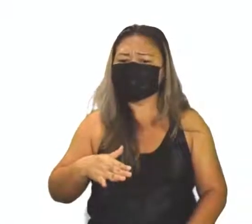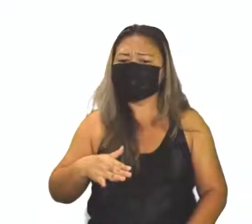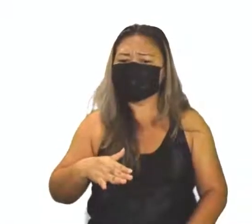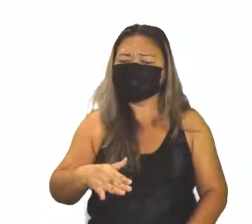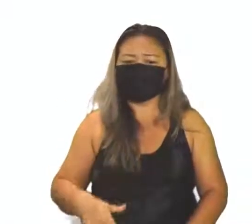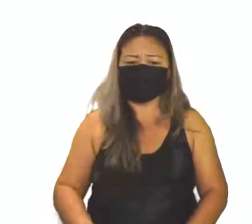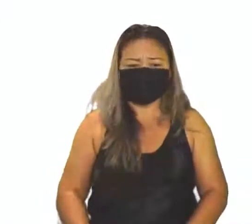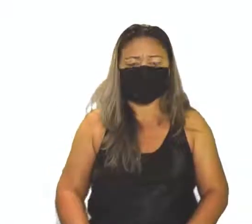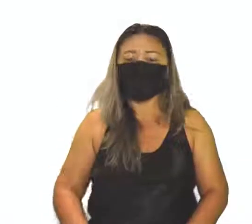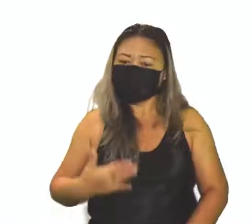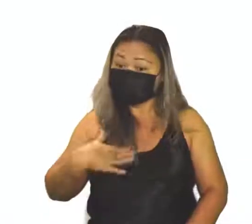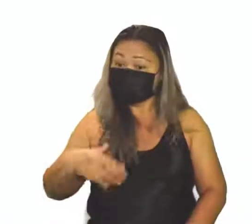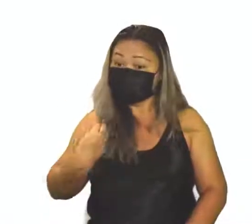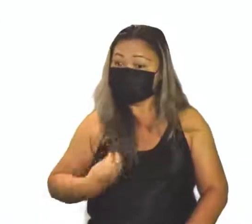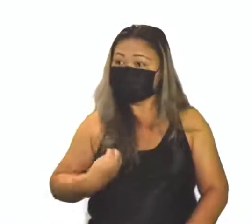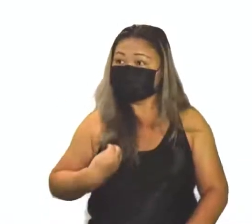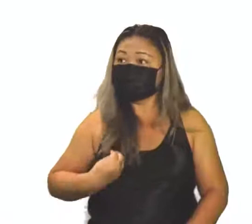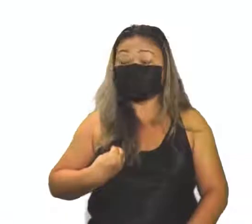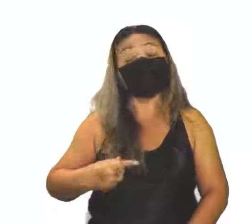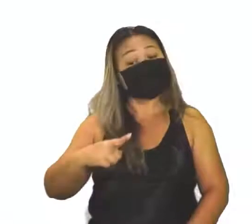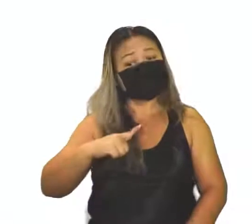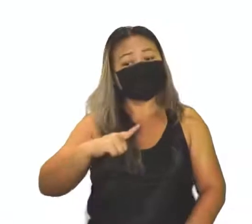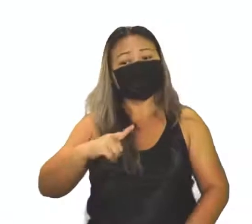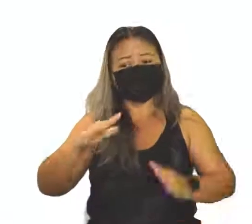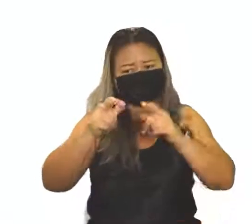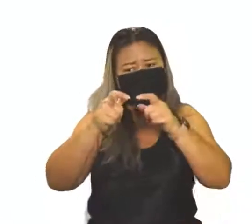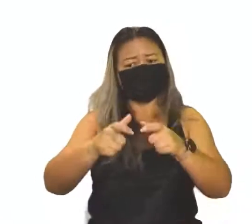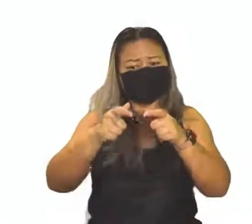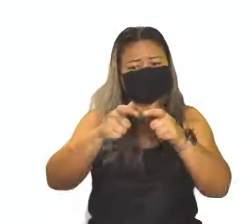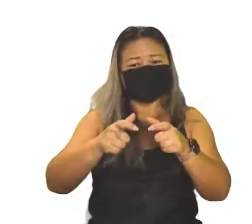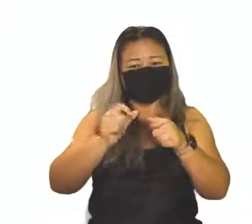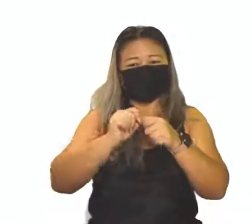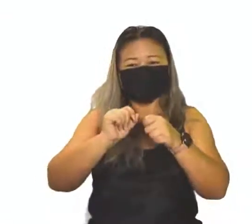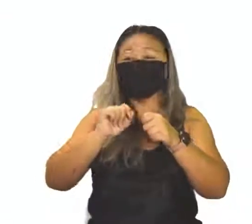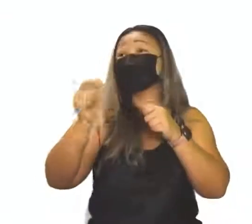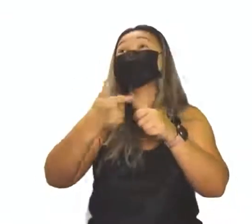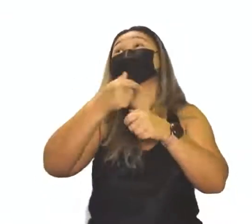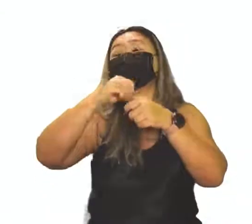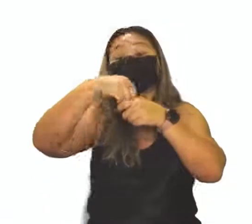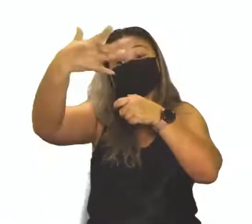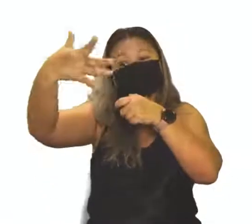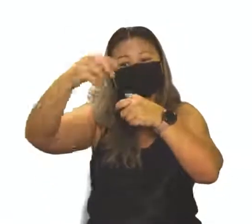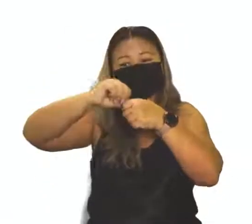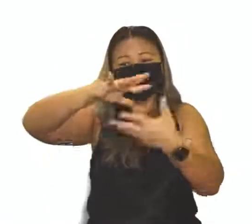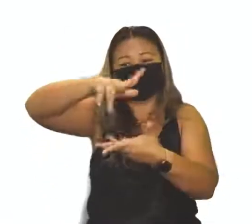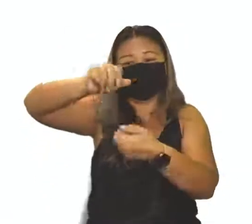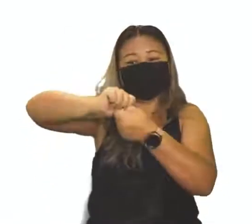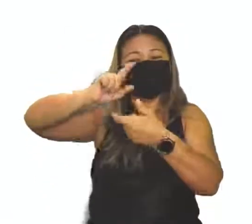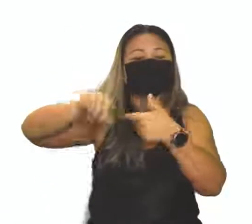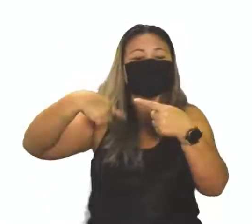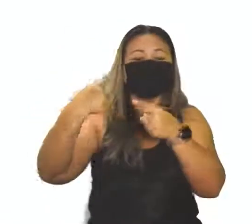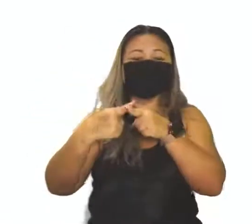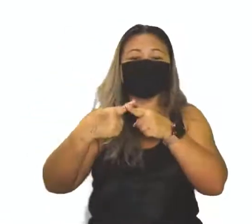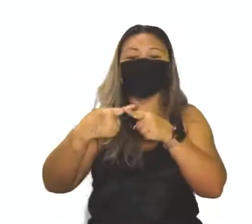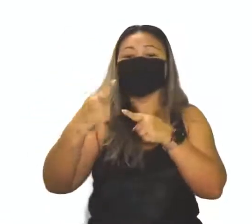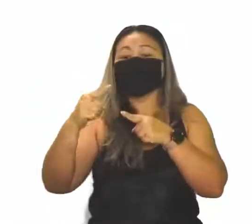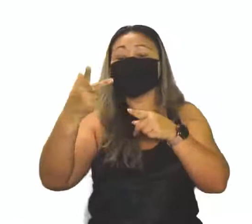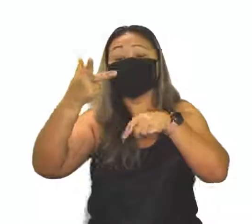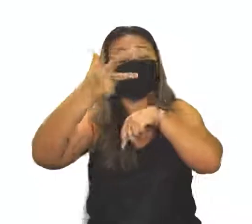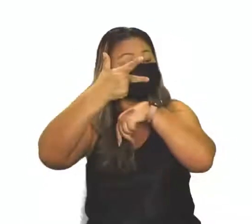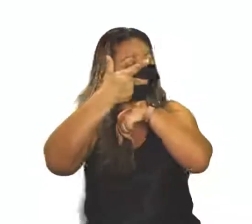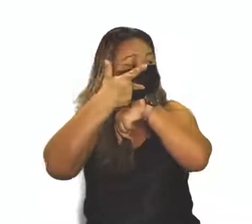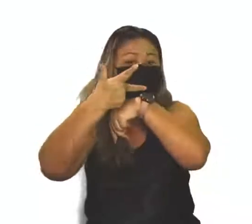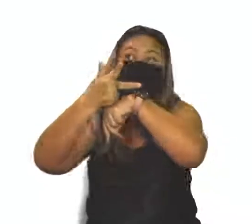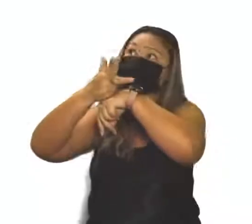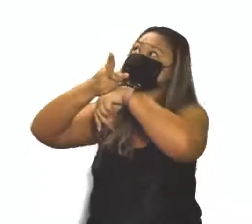se viver? Existe em outra galáxia, né? Olha só, por que, gente? Todo momento estamos sendo vigiados,